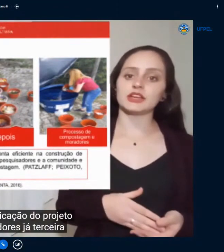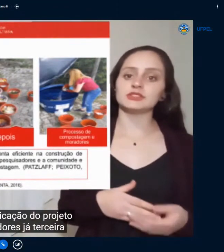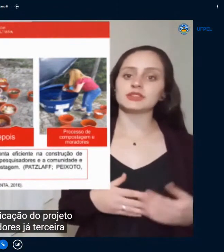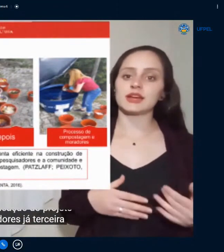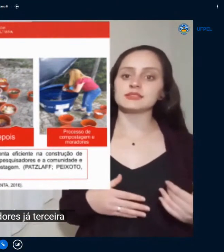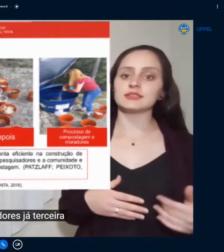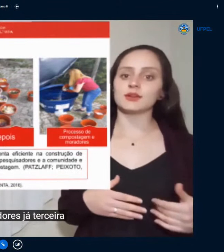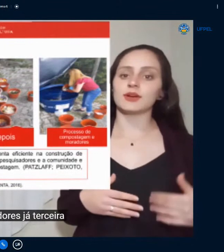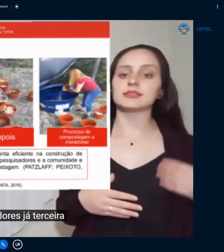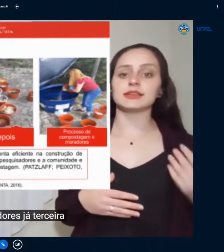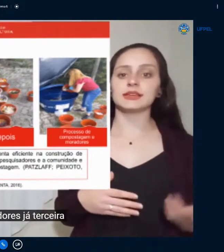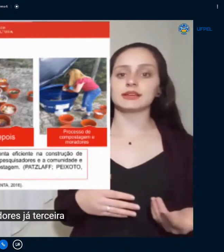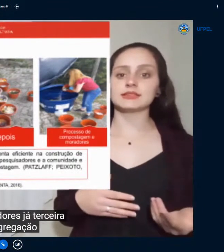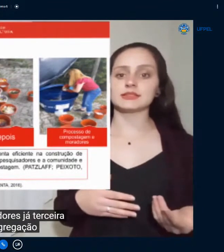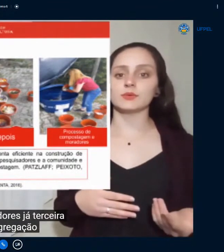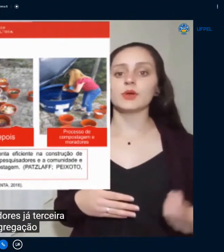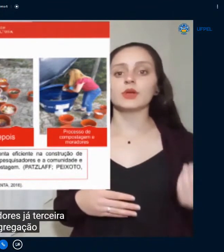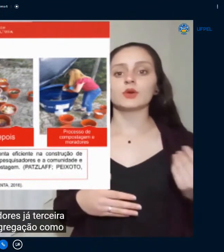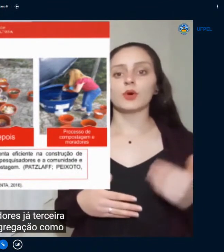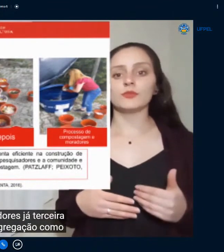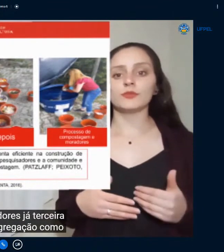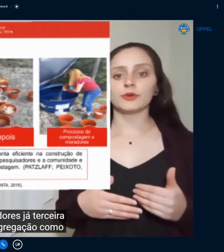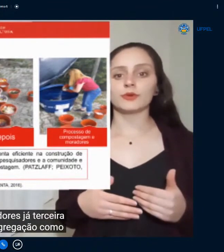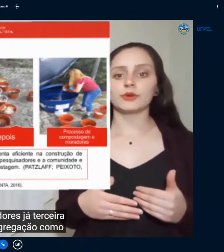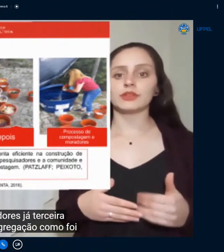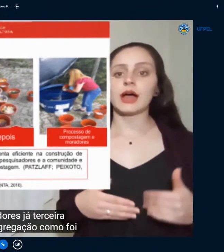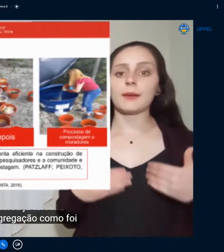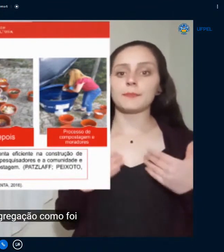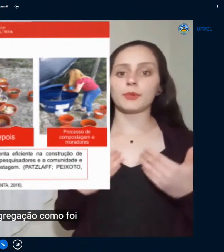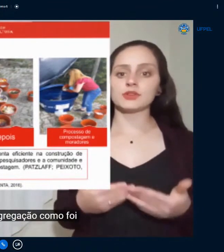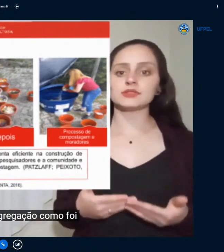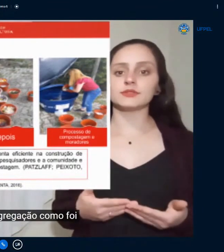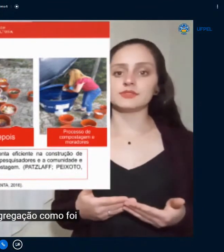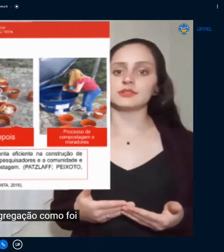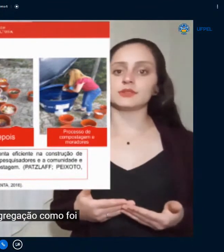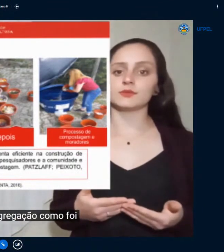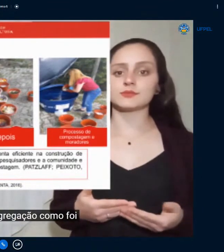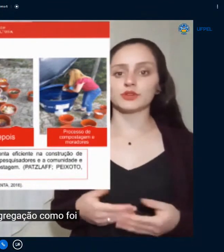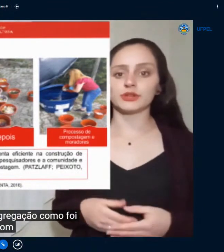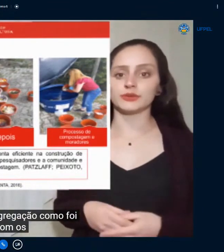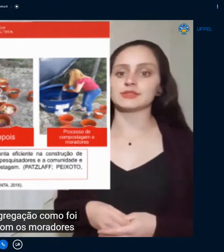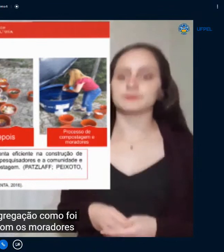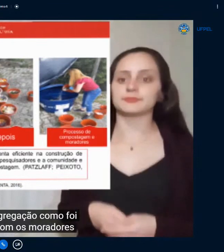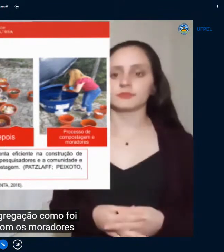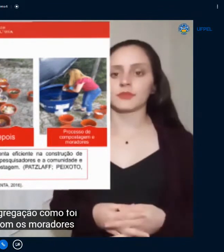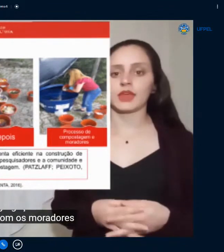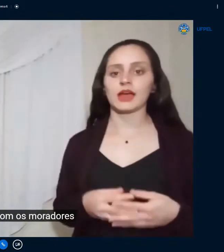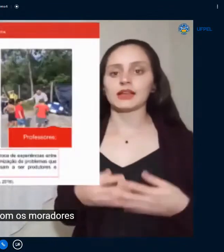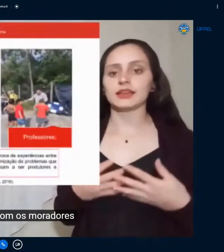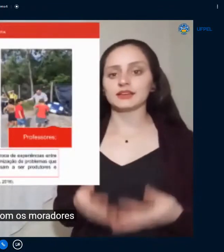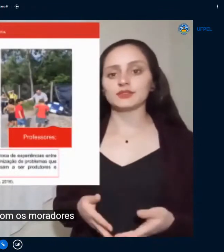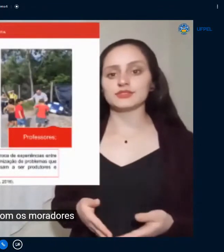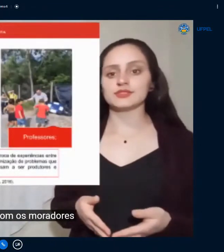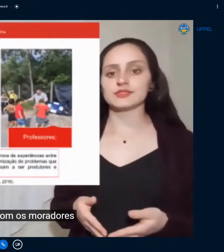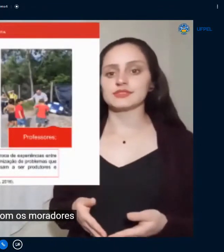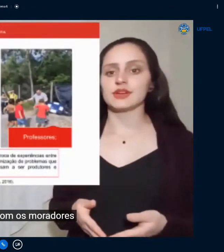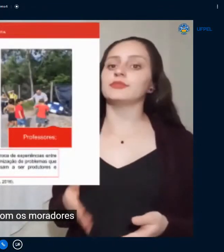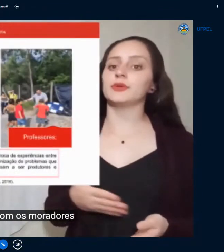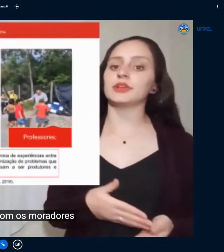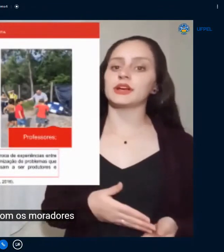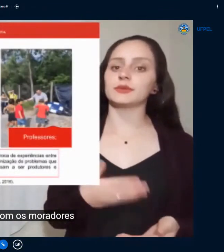terceira imagem traz, então, a segregação, como foi ocorrida após a oficina com os moradores. A